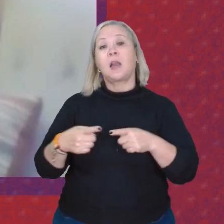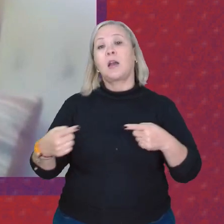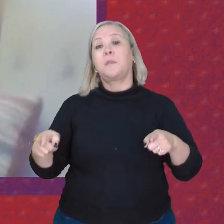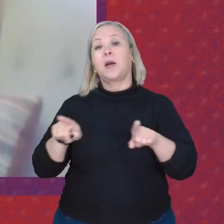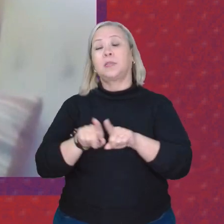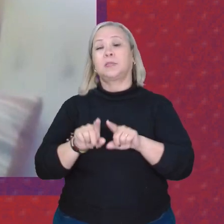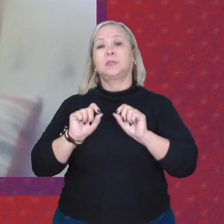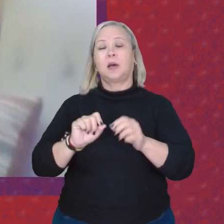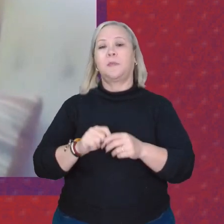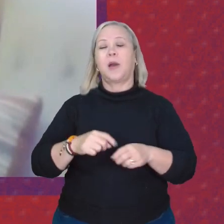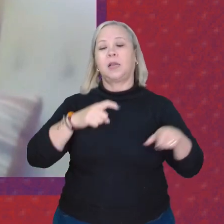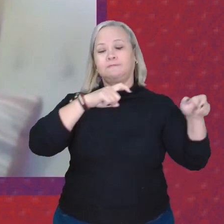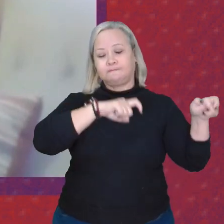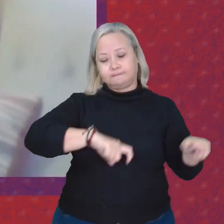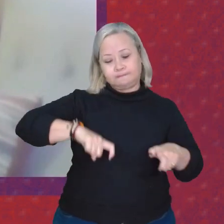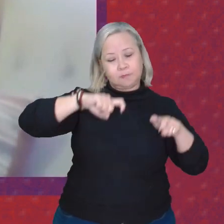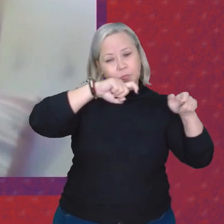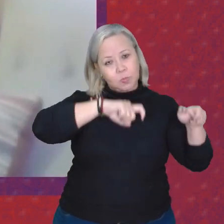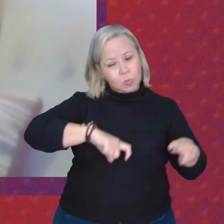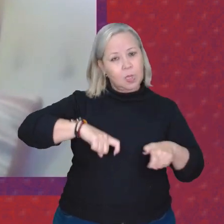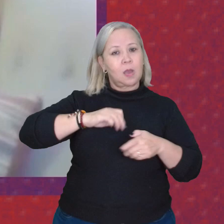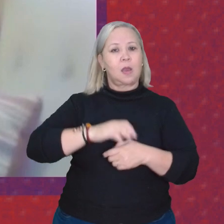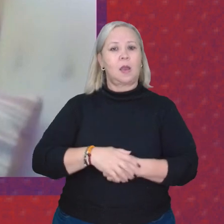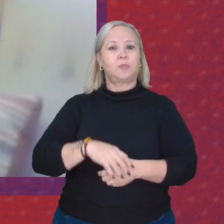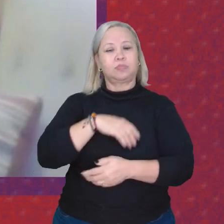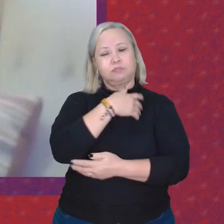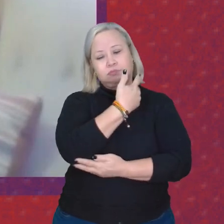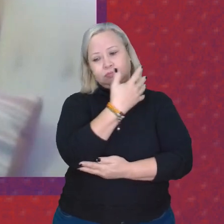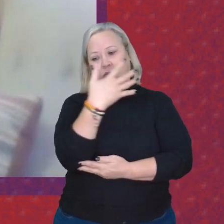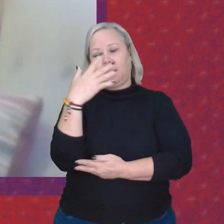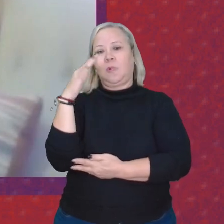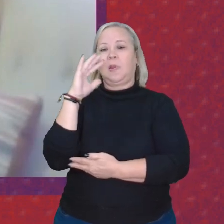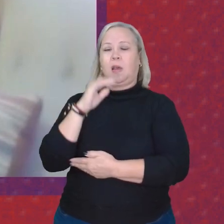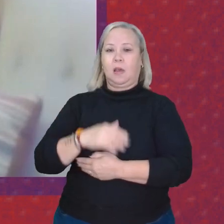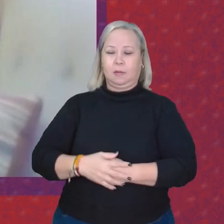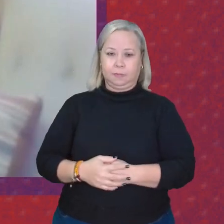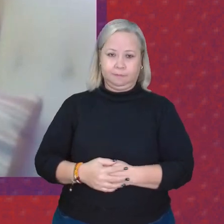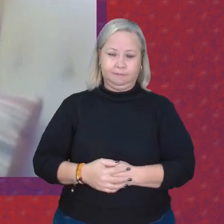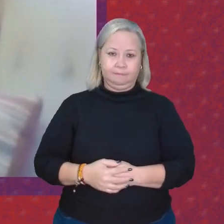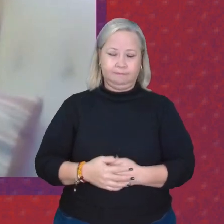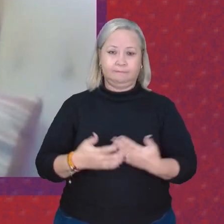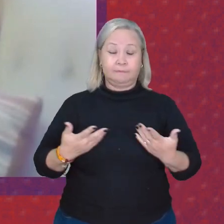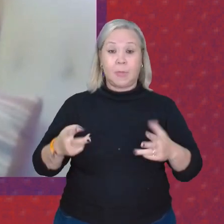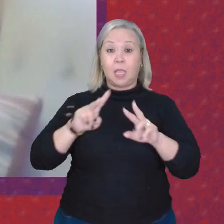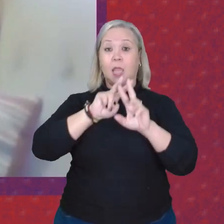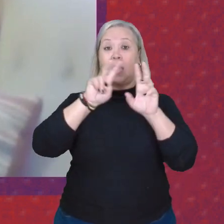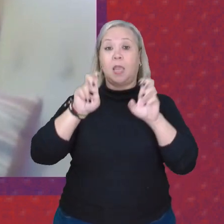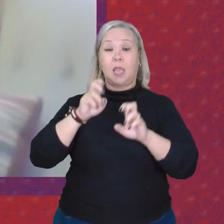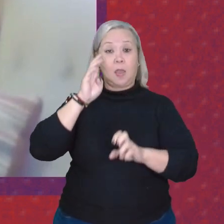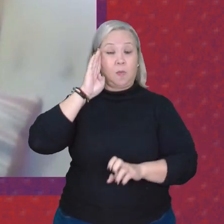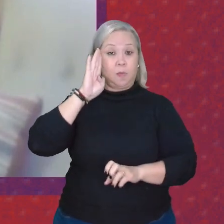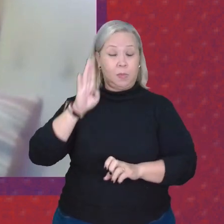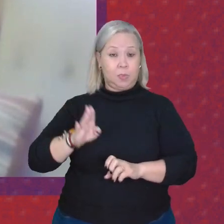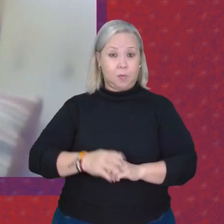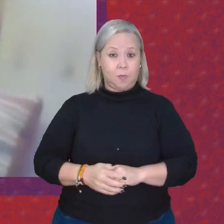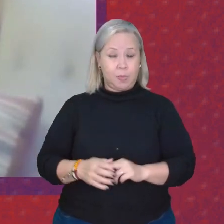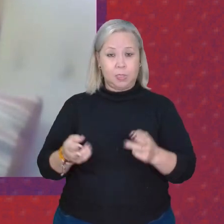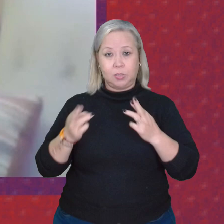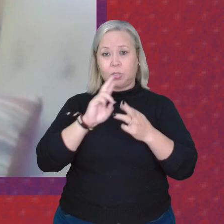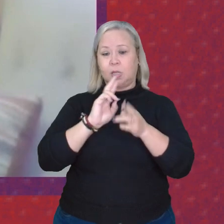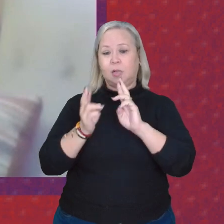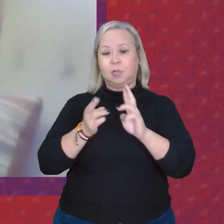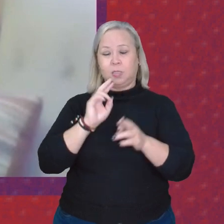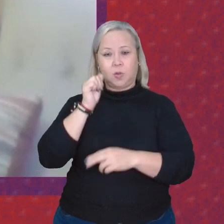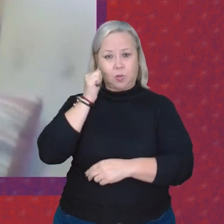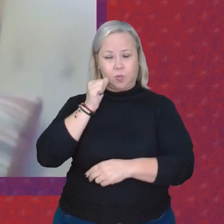também no campo, nas florestas e, sobretudo, em relação às